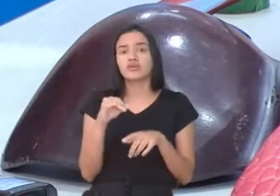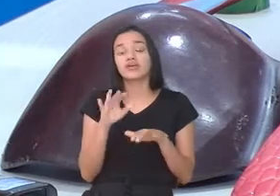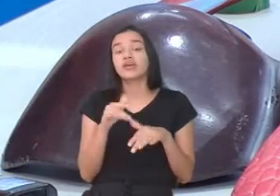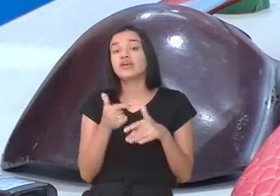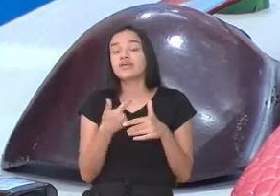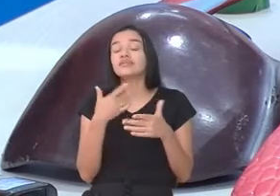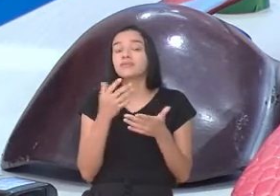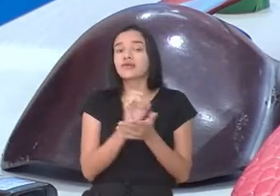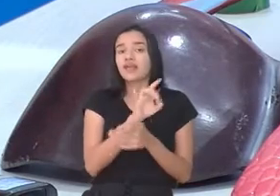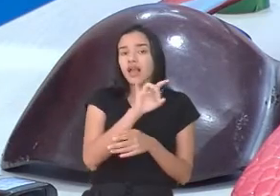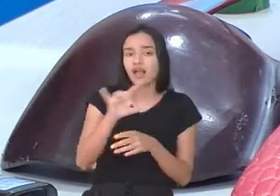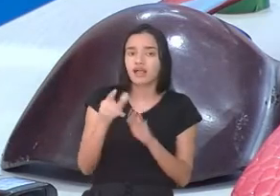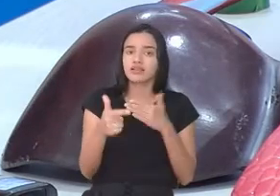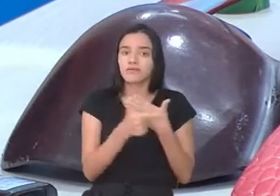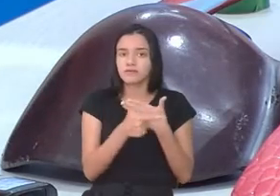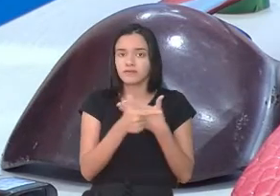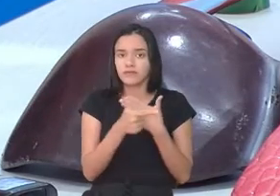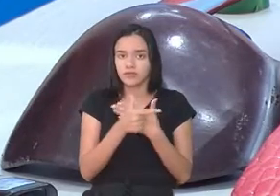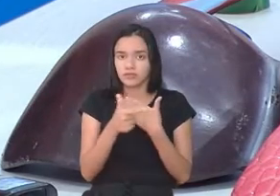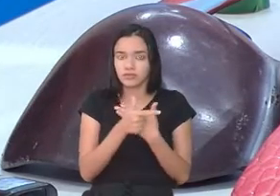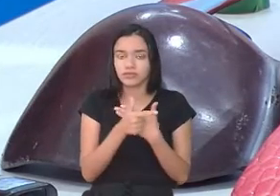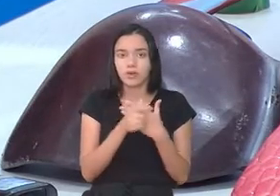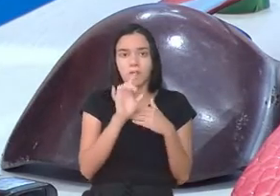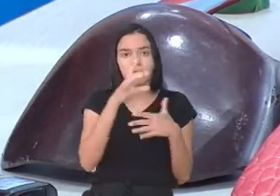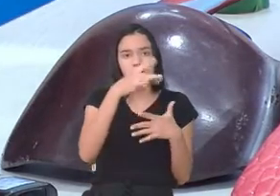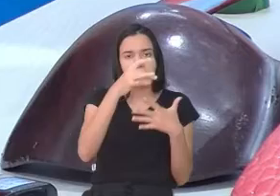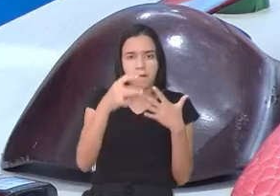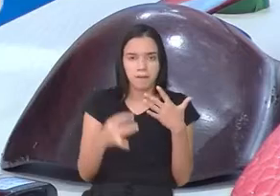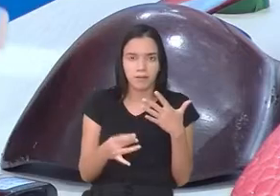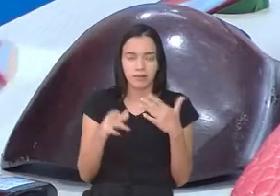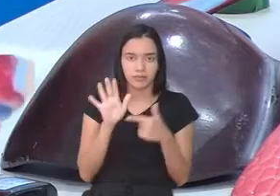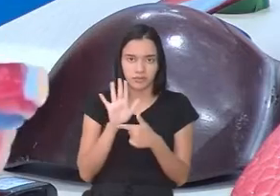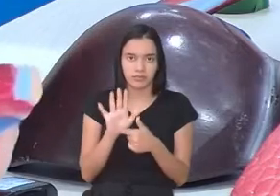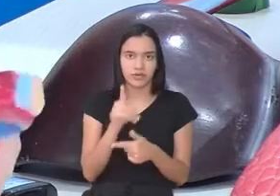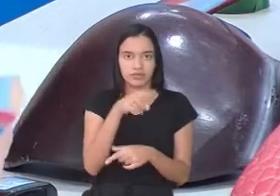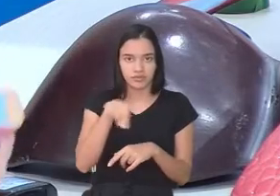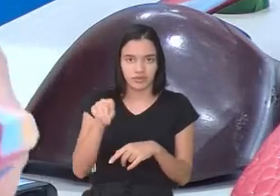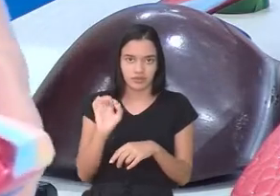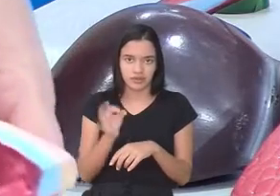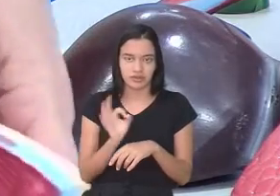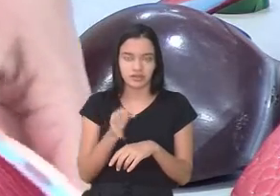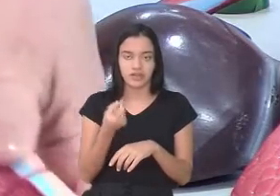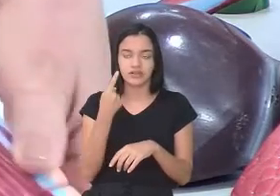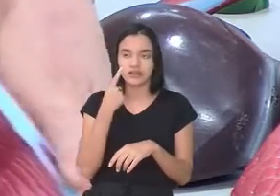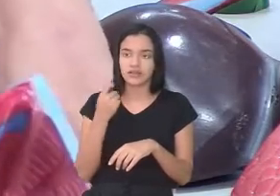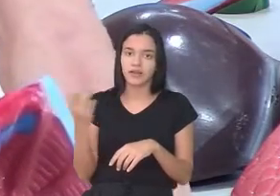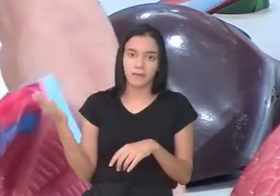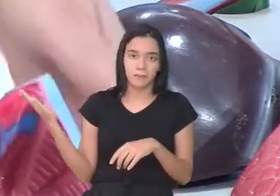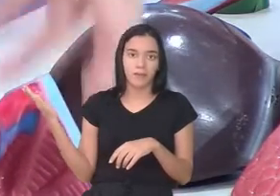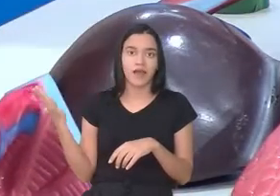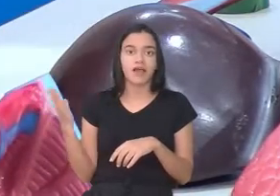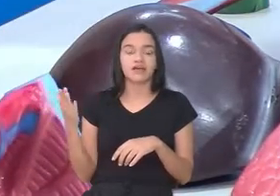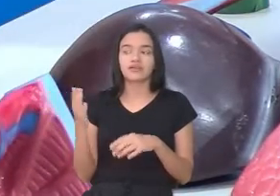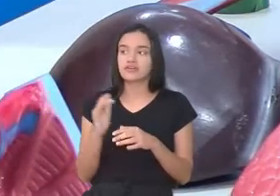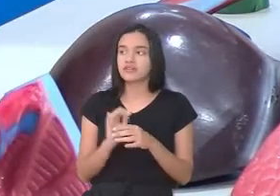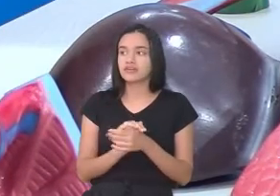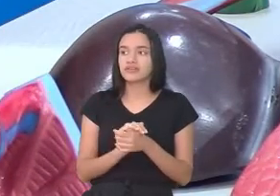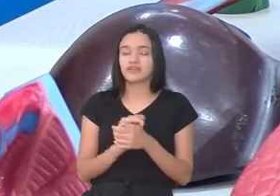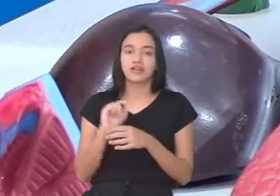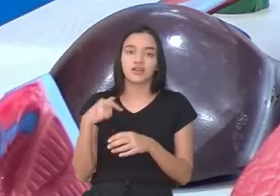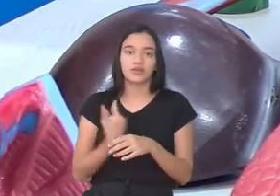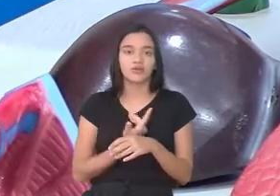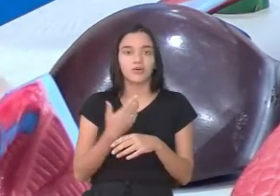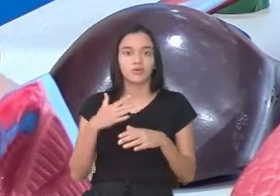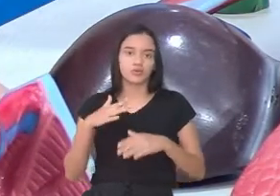acontece e cada função de forma detalhada para vocês, tá certo? Eu trouxe aqui separadinho do